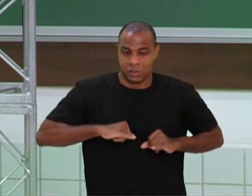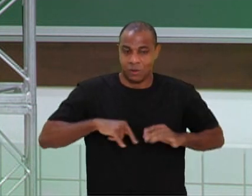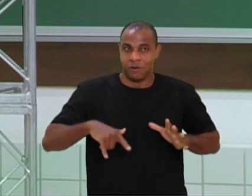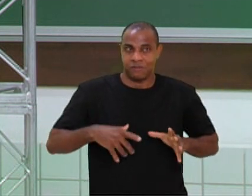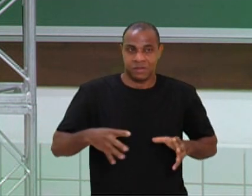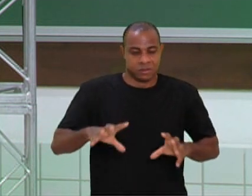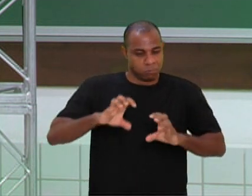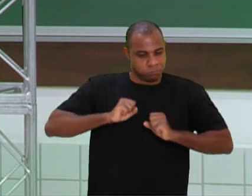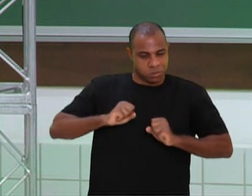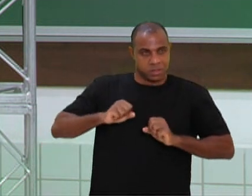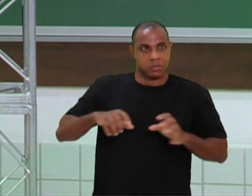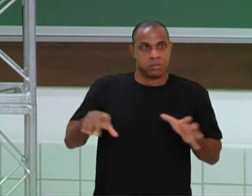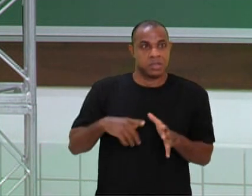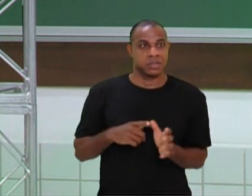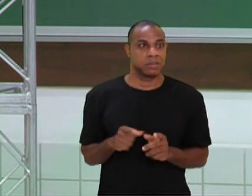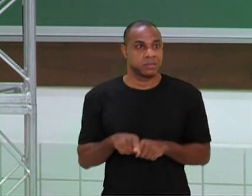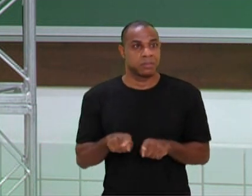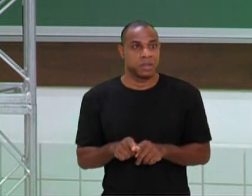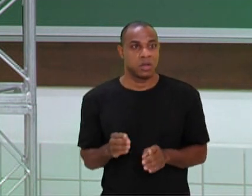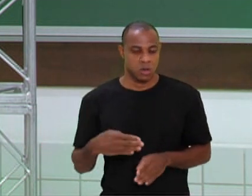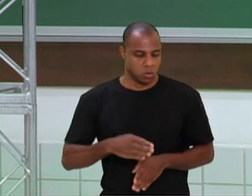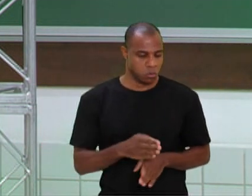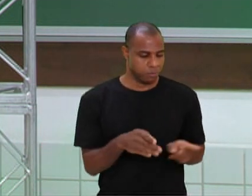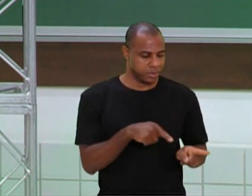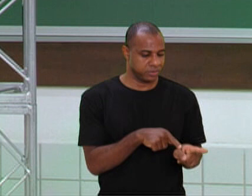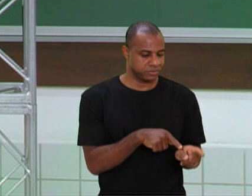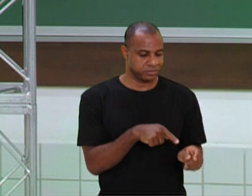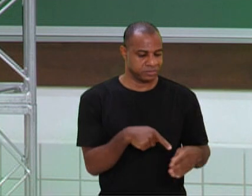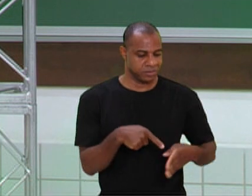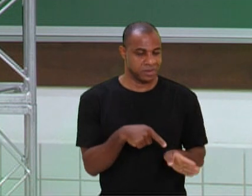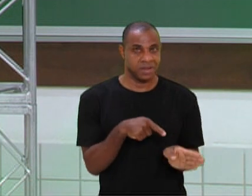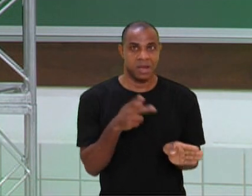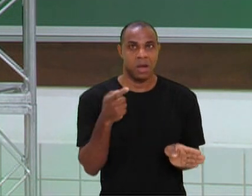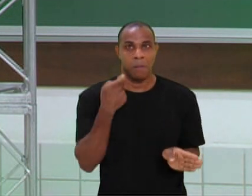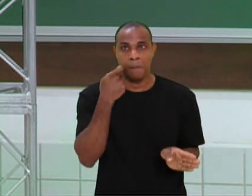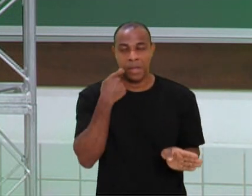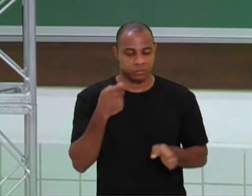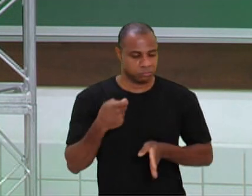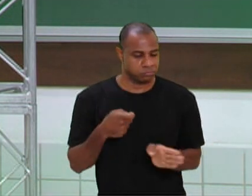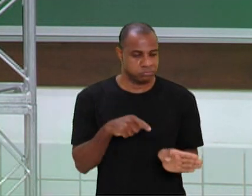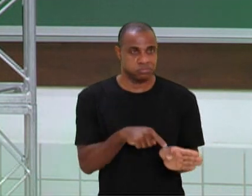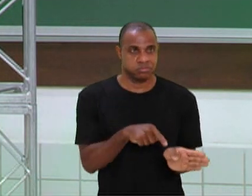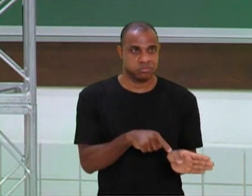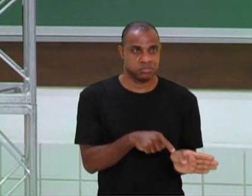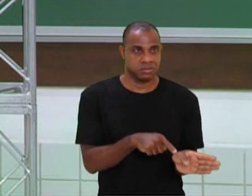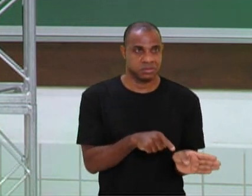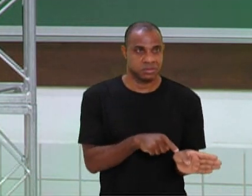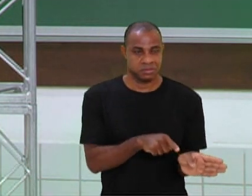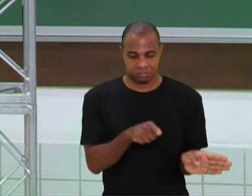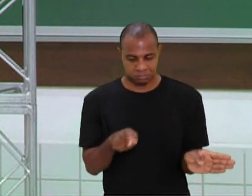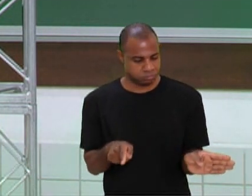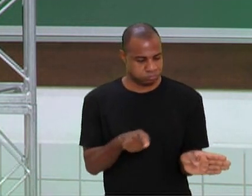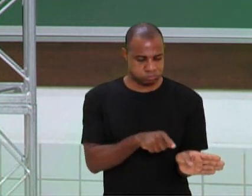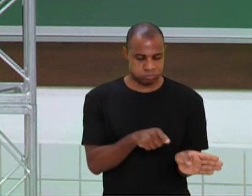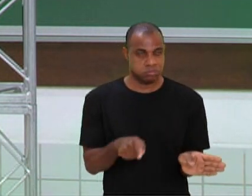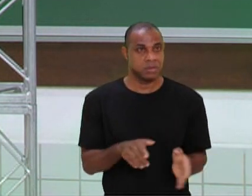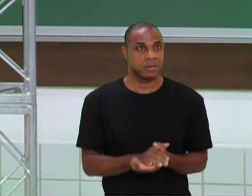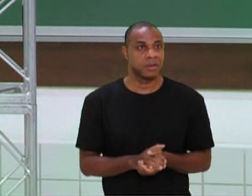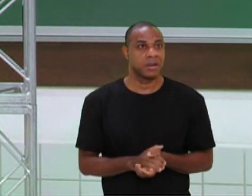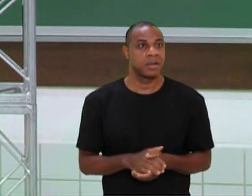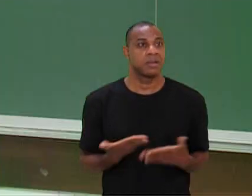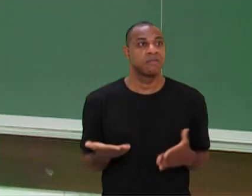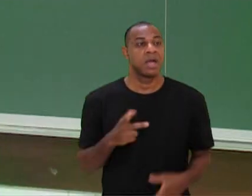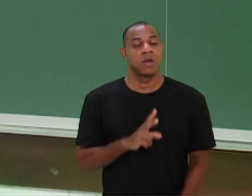está alinhado com o peixe na posição tanto A como na B. Então, como a gente calcula isso, né? Vamos lá. Para isso, nós